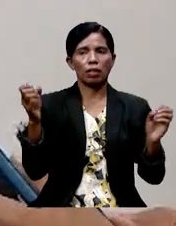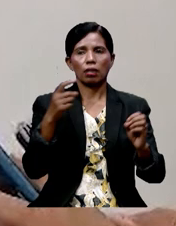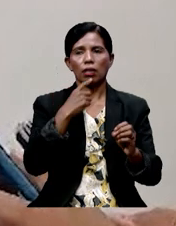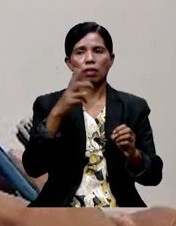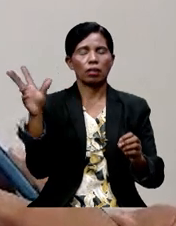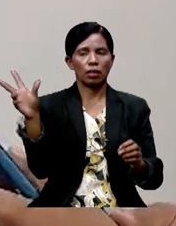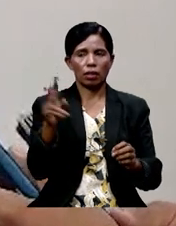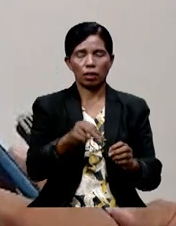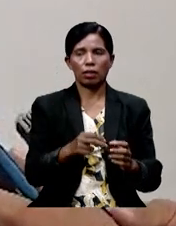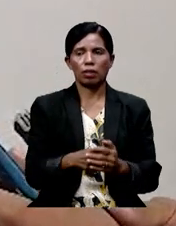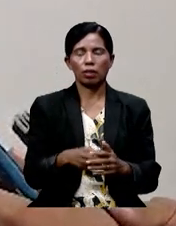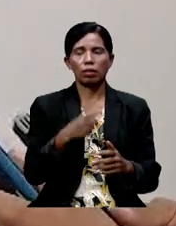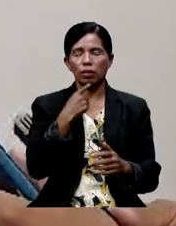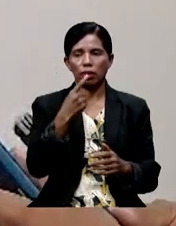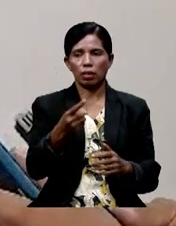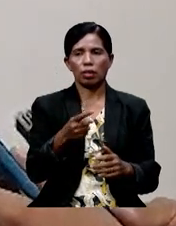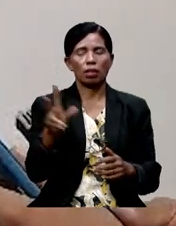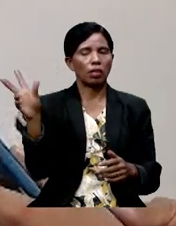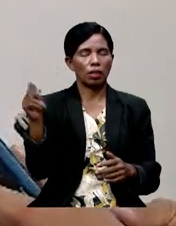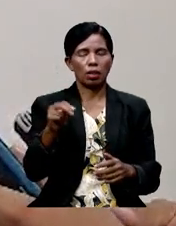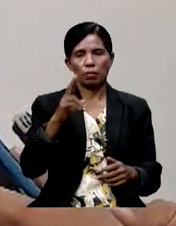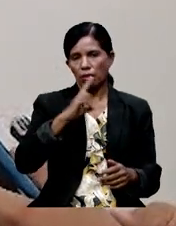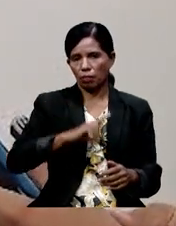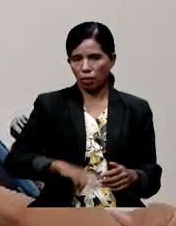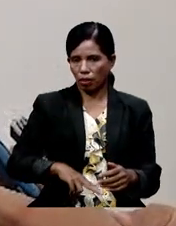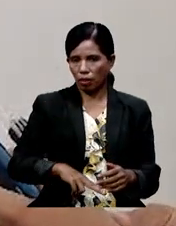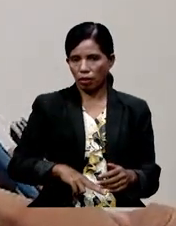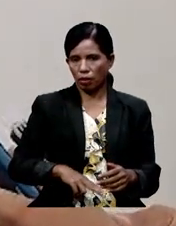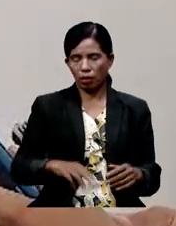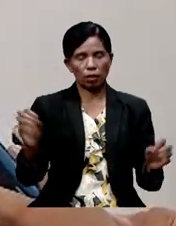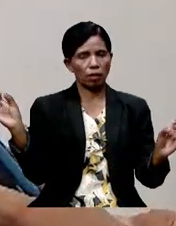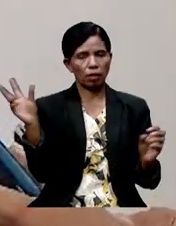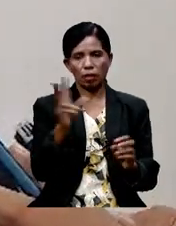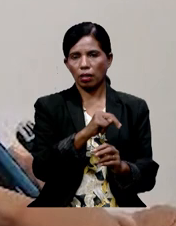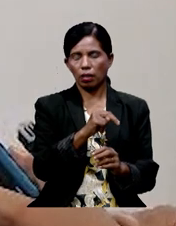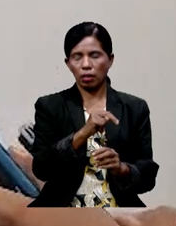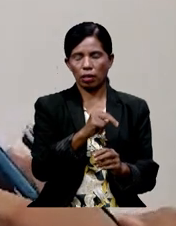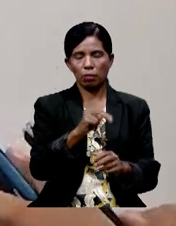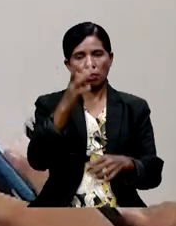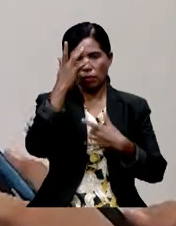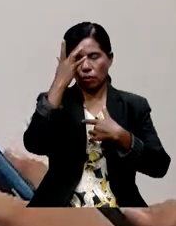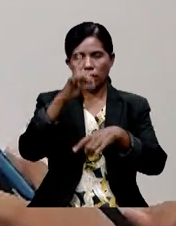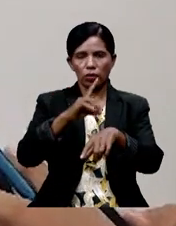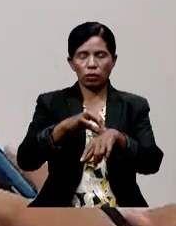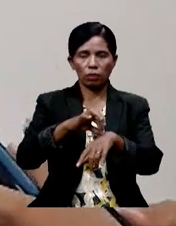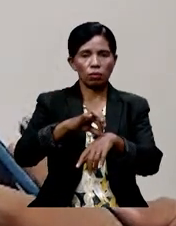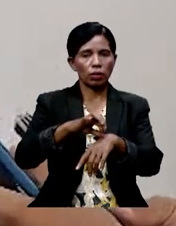lai hanesang laiba hamlaha, laiba infecção kulit,